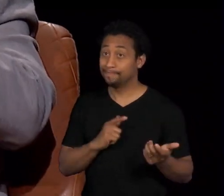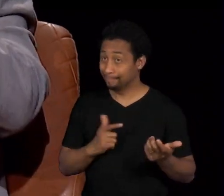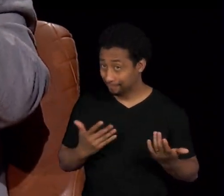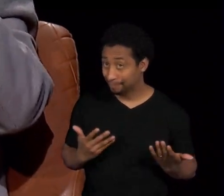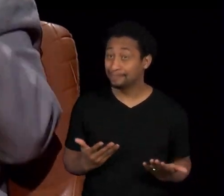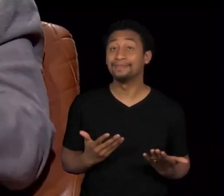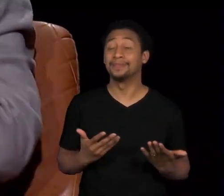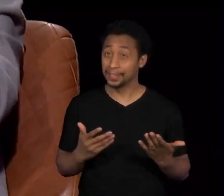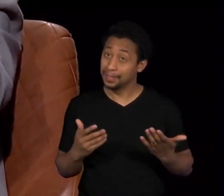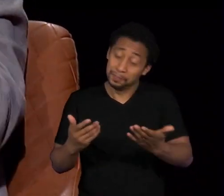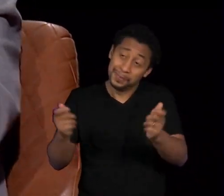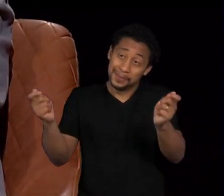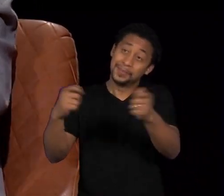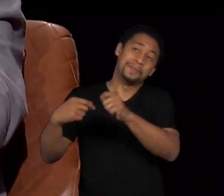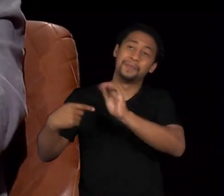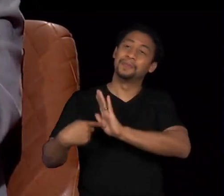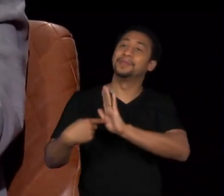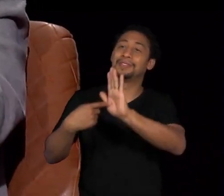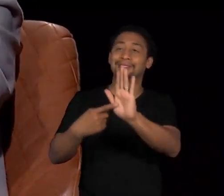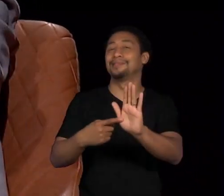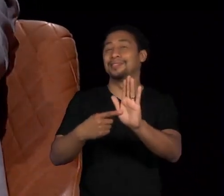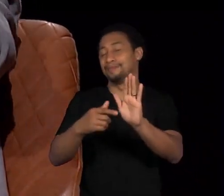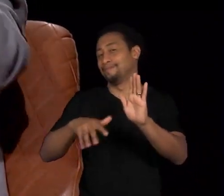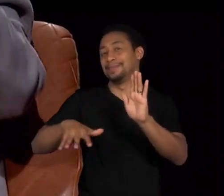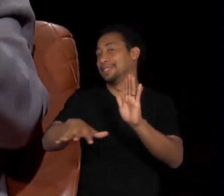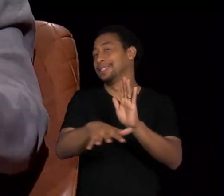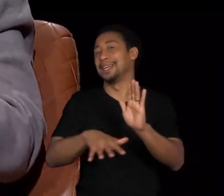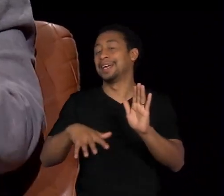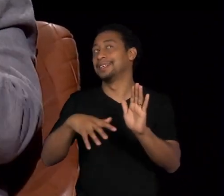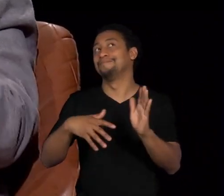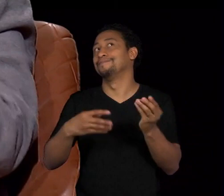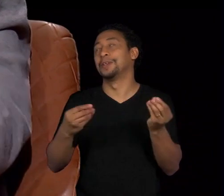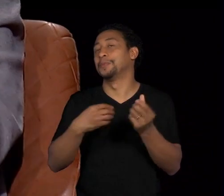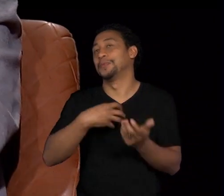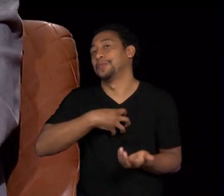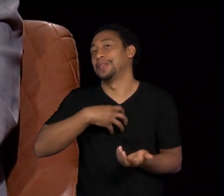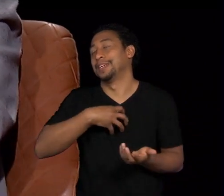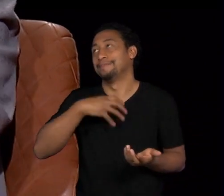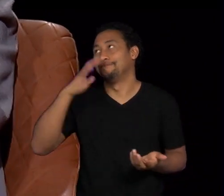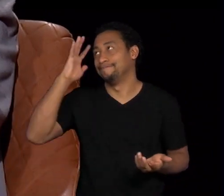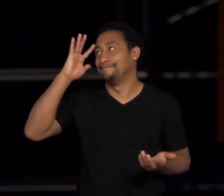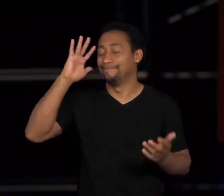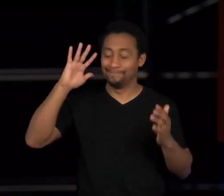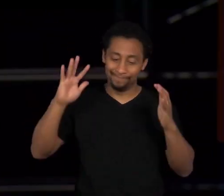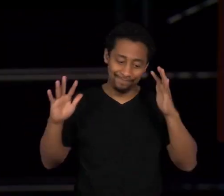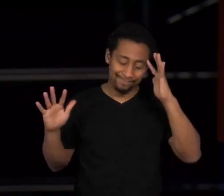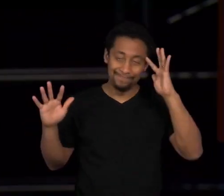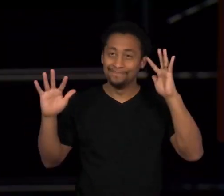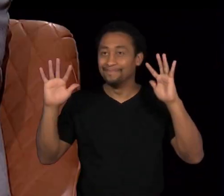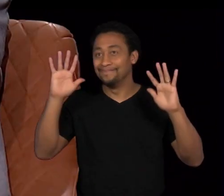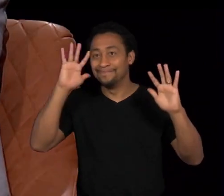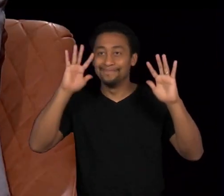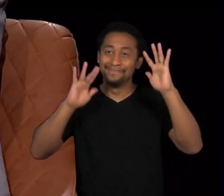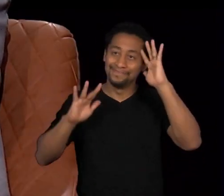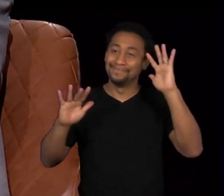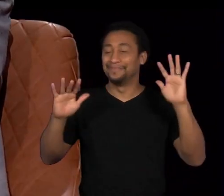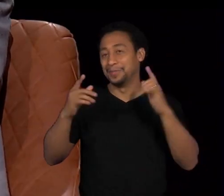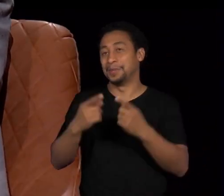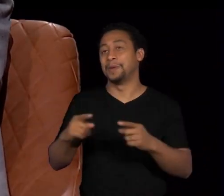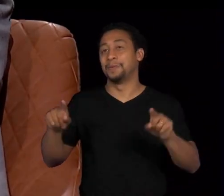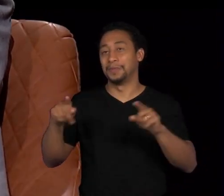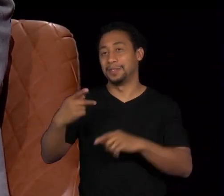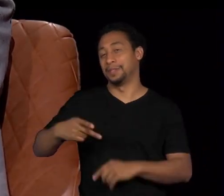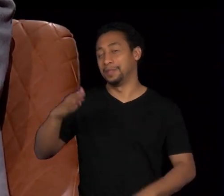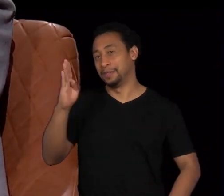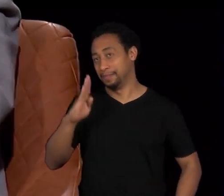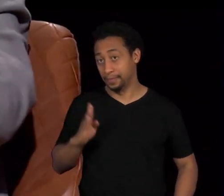dentro dessa dimensão semântica do Imaginário da da música da dança brasileira o Mário de Andrade já